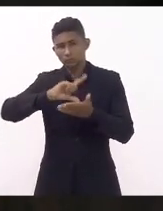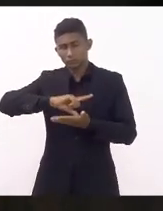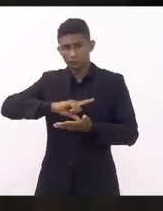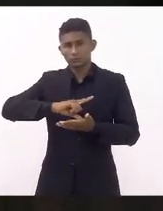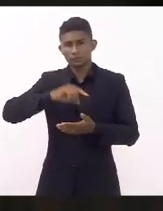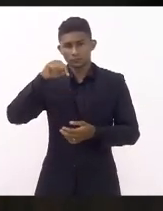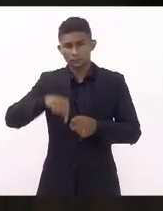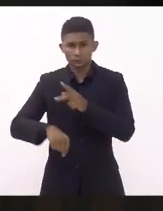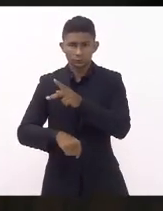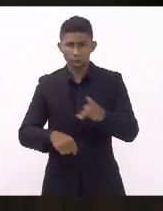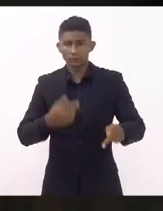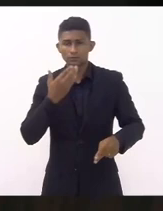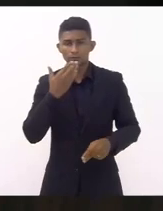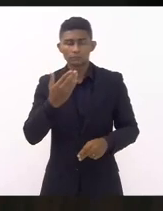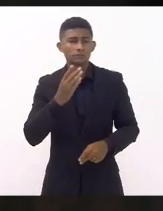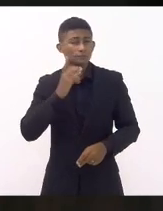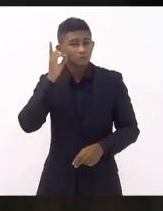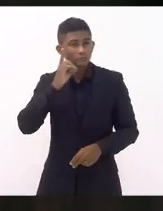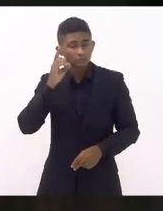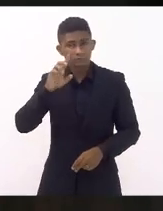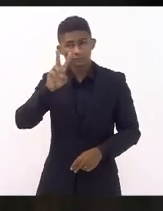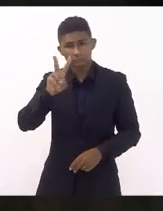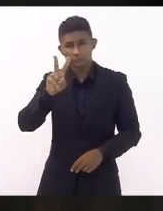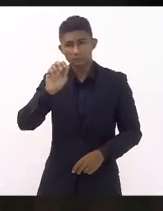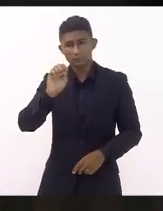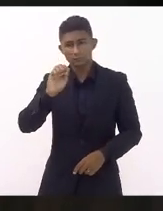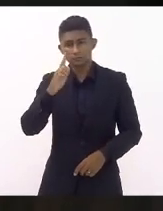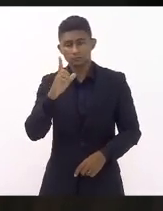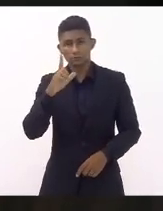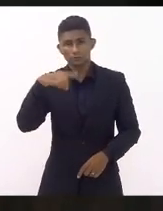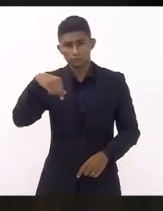queria fazer um apelo ao deputado Valdec.